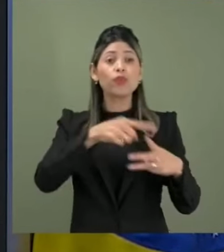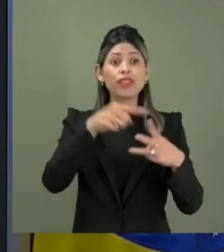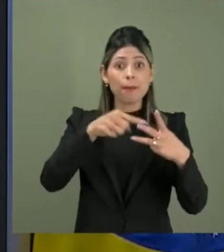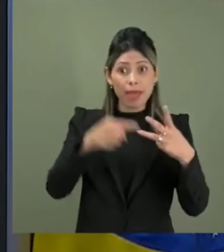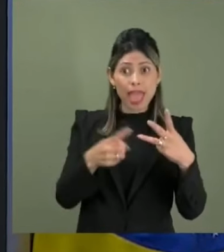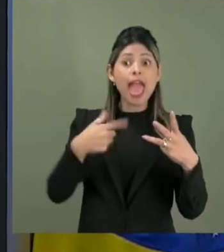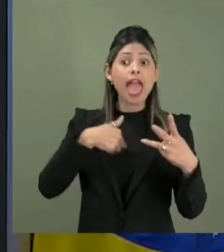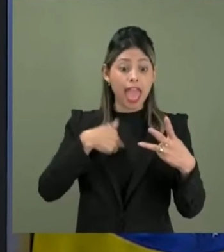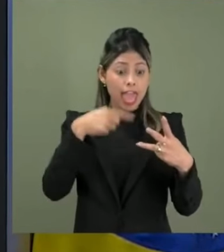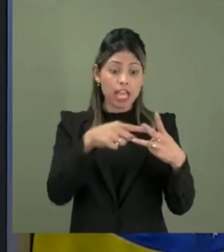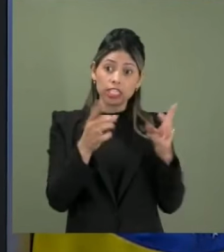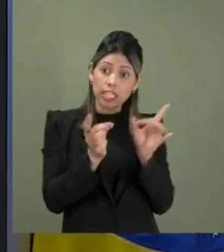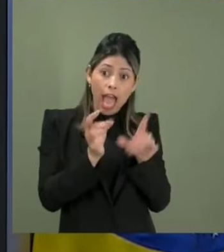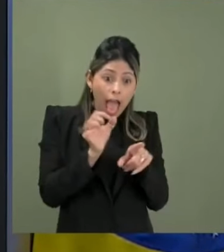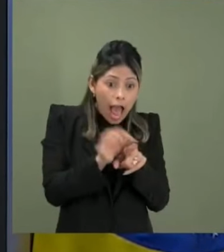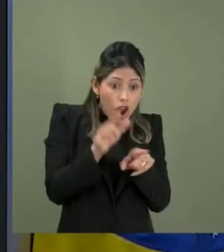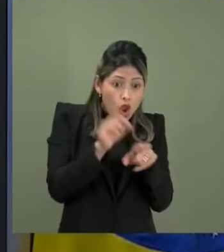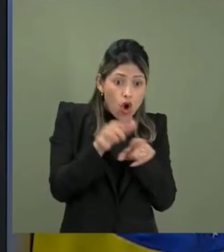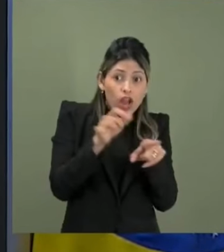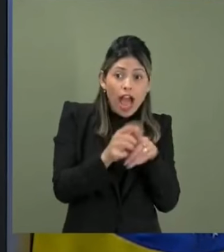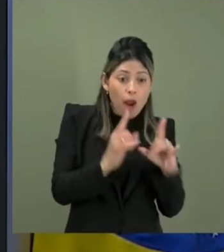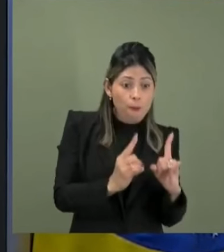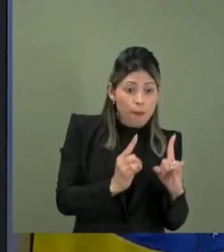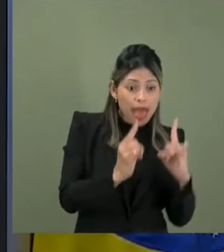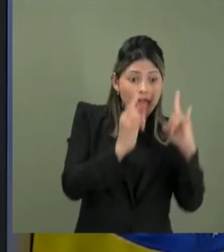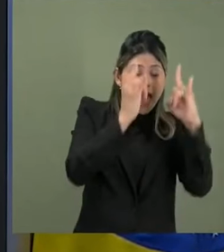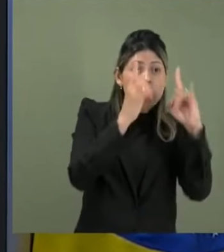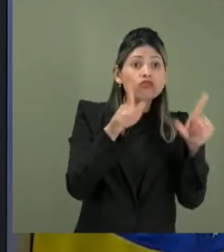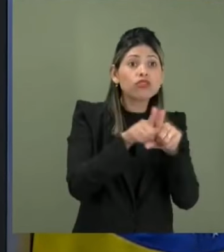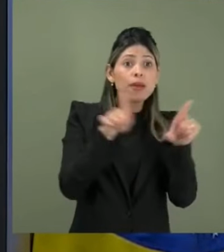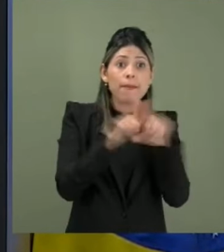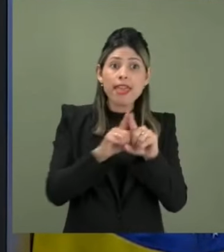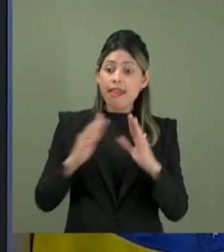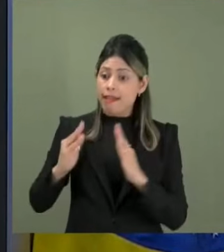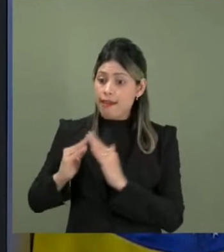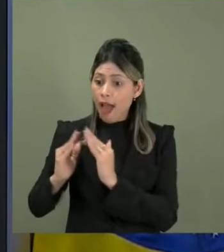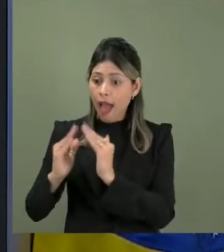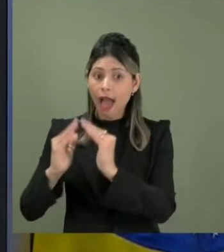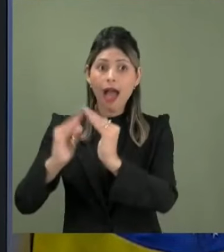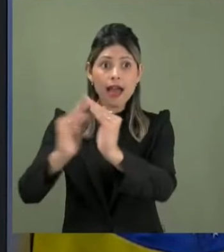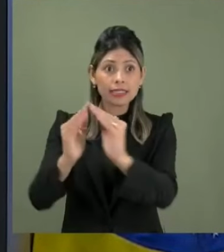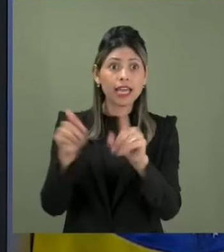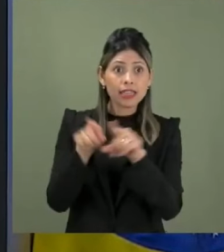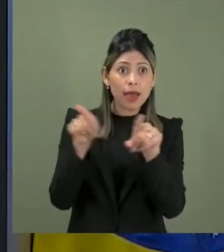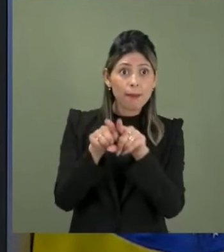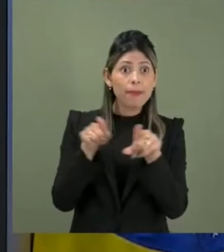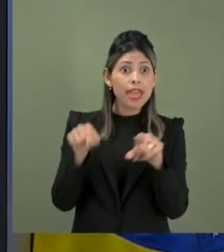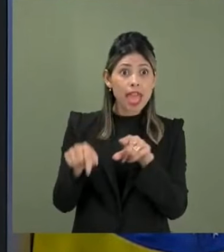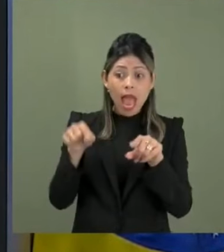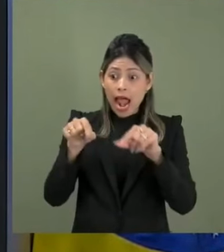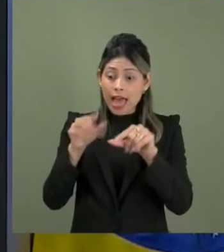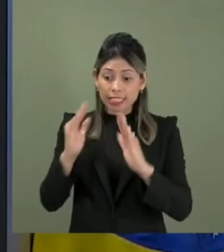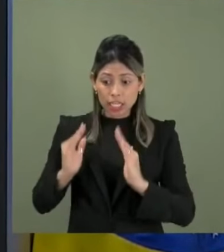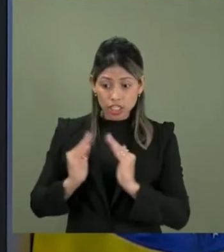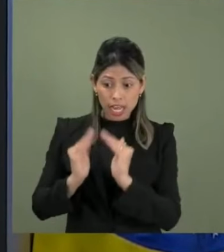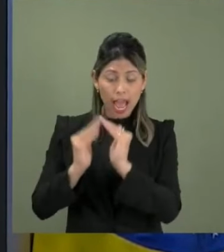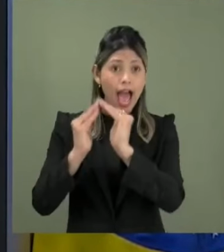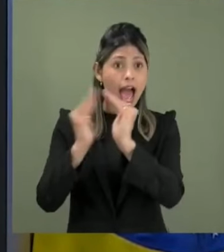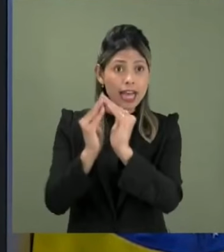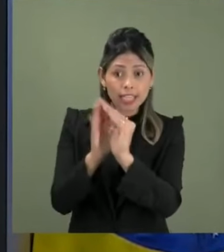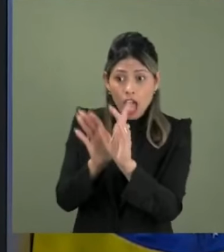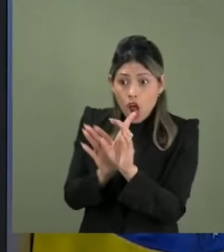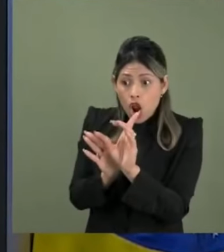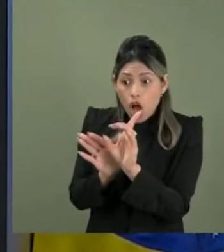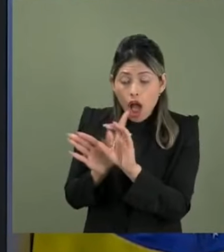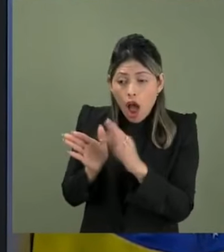alugavam prédios e casas e colocaram esses, em Budapeste, e colocaram essas casas sob